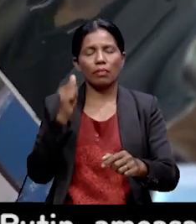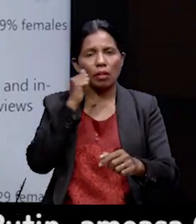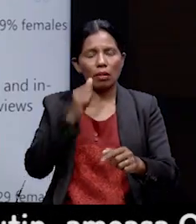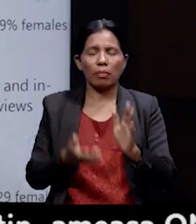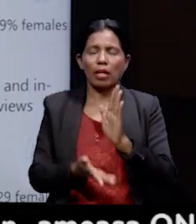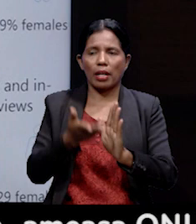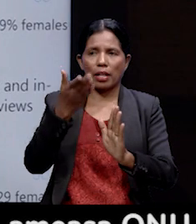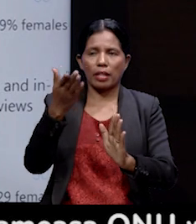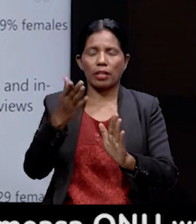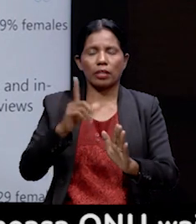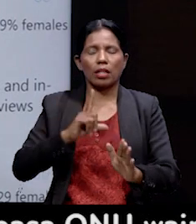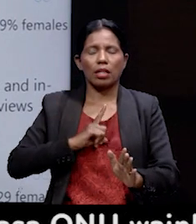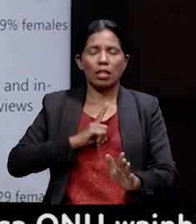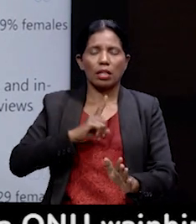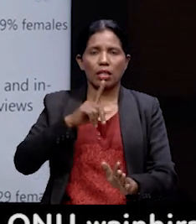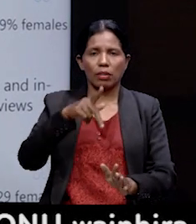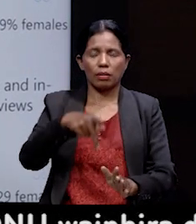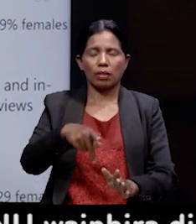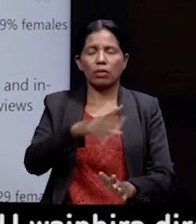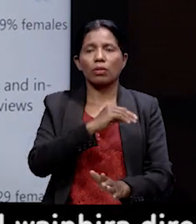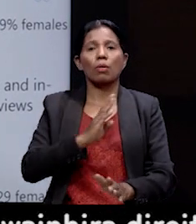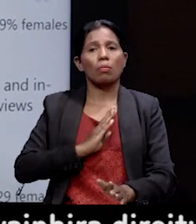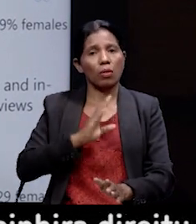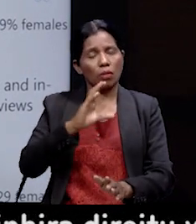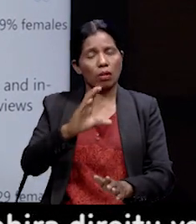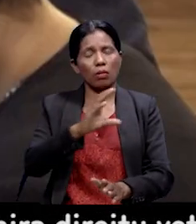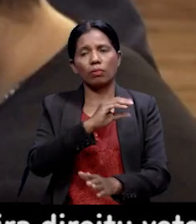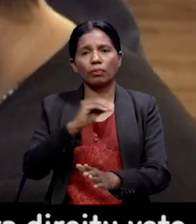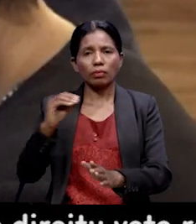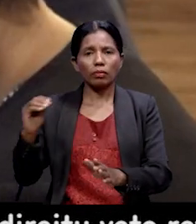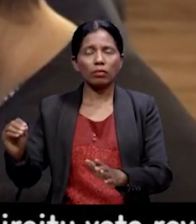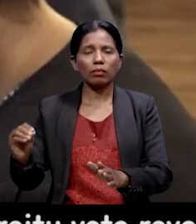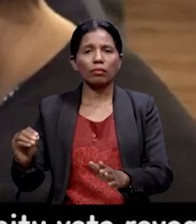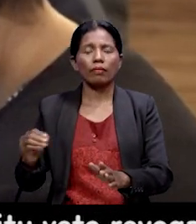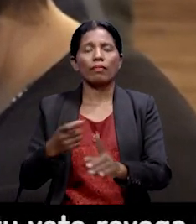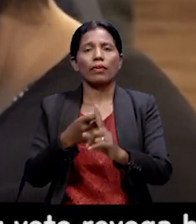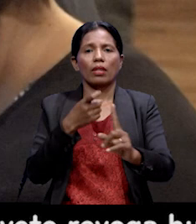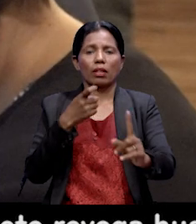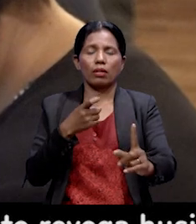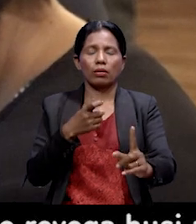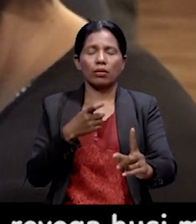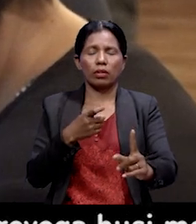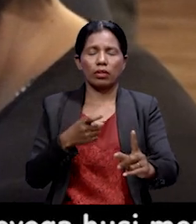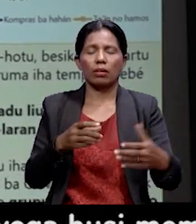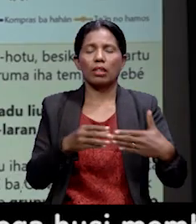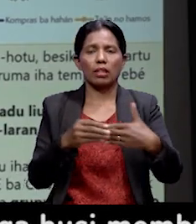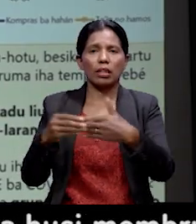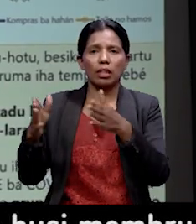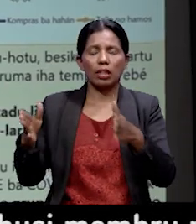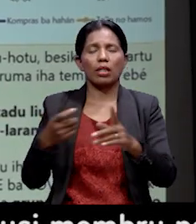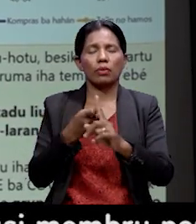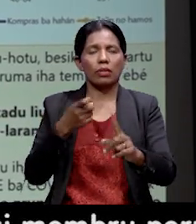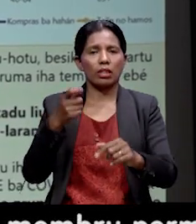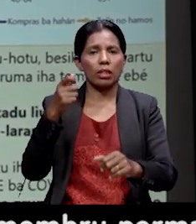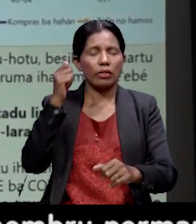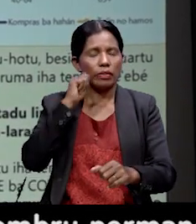liu lauten no baucau, nebe liu por cento ruanulo, husi uma cain sira lidera husi feto. Uma cain ho